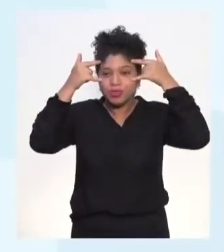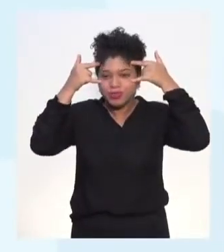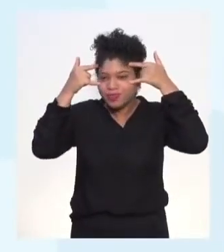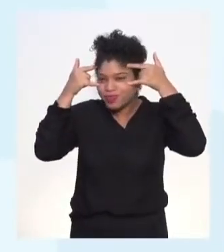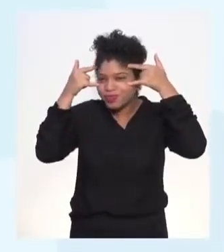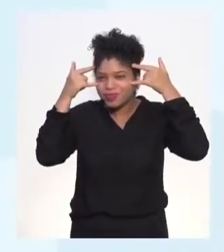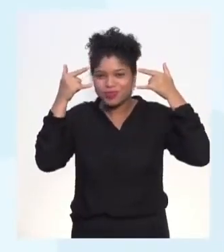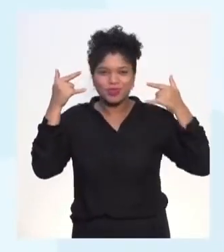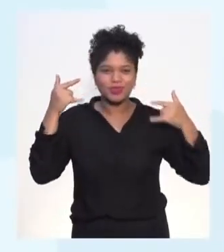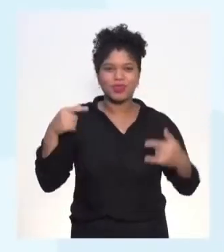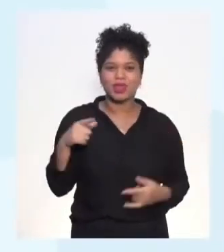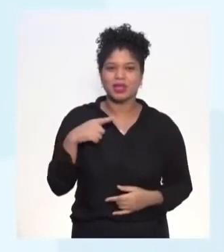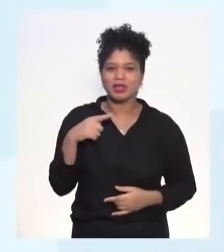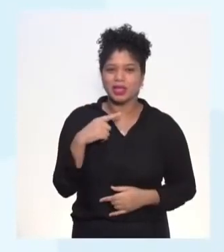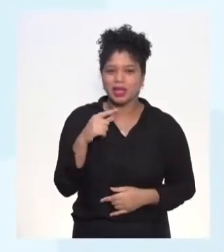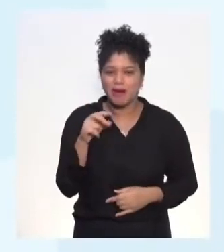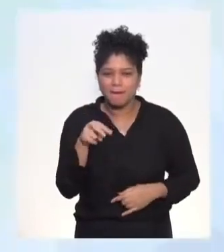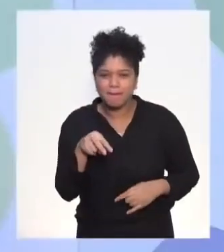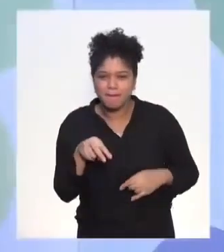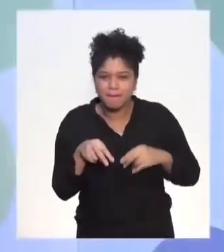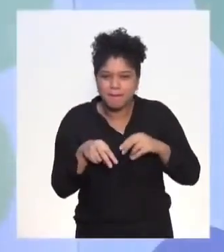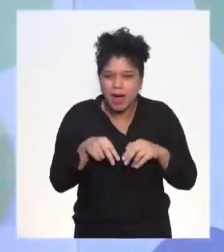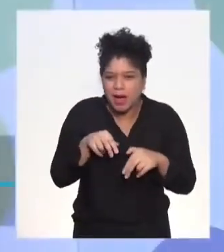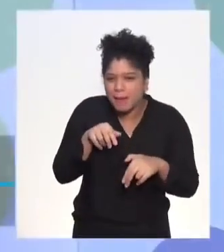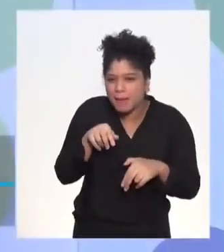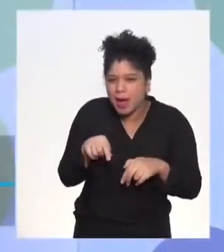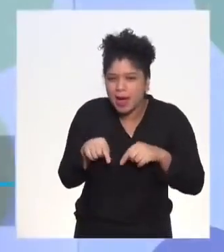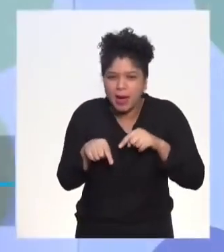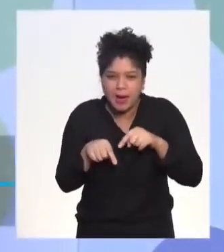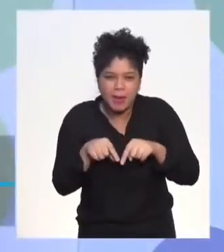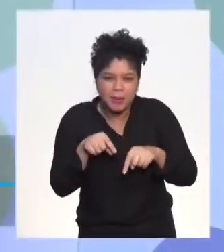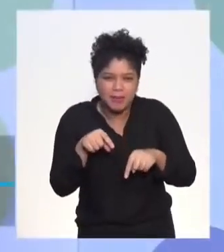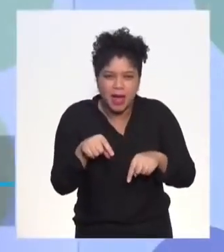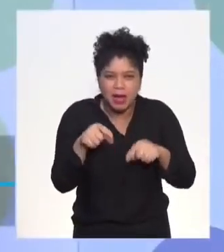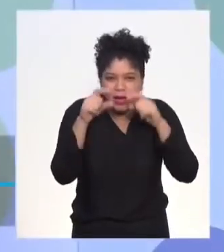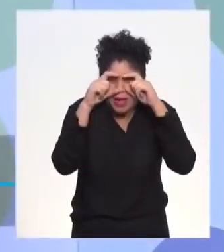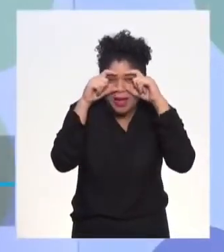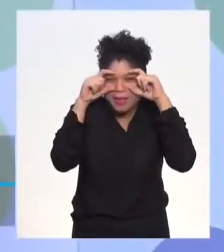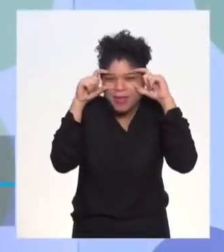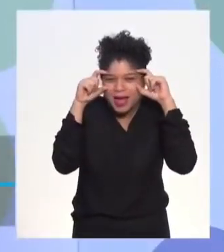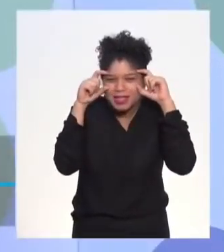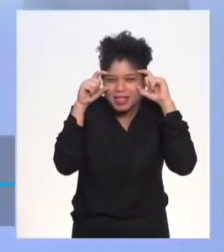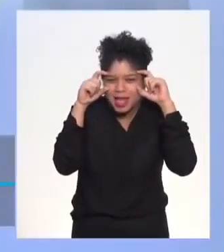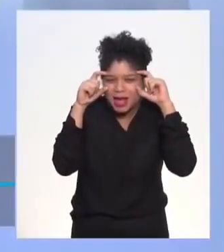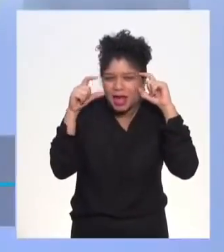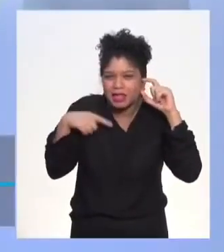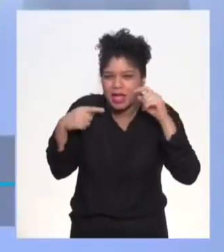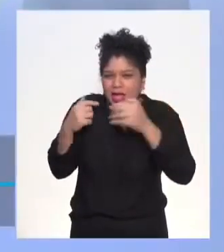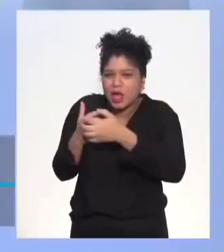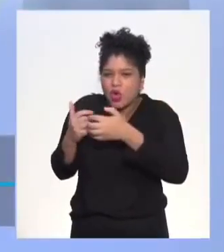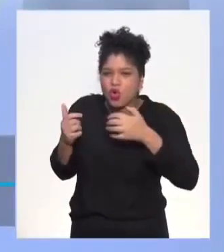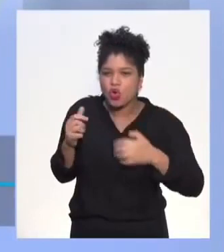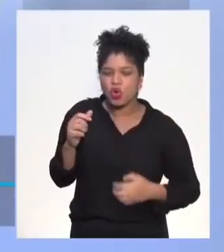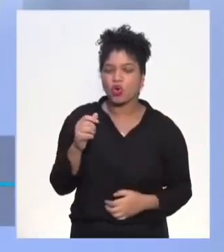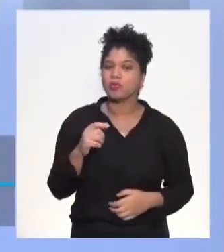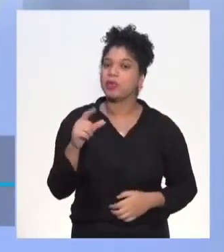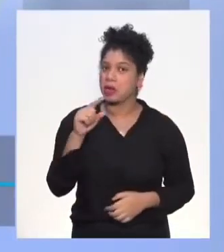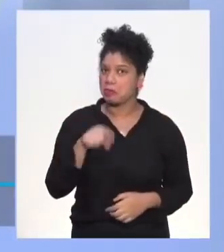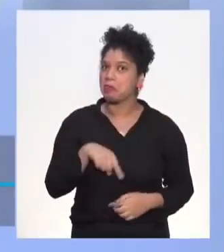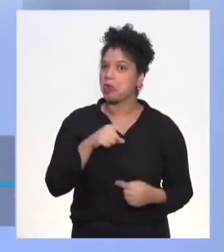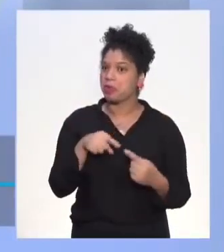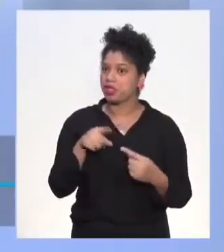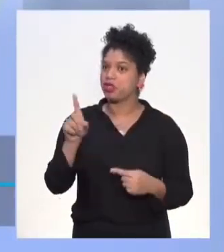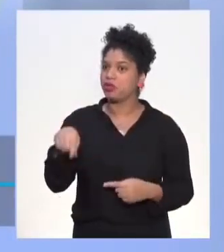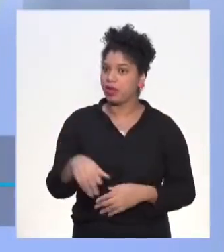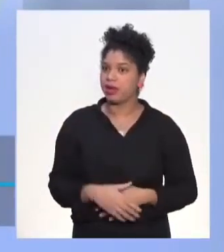suspeito, ou seja... A Maria Eduarda fala exatamente isso. Cometer um crime, pois está com uma máscara suspeita e um pé de cabra. Ou seja, ele está indo fazer alguma